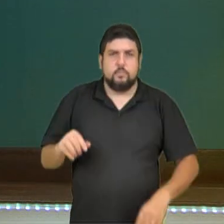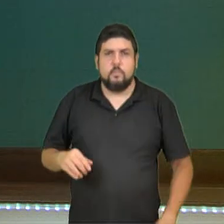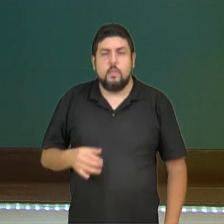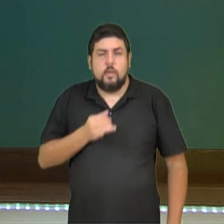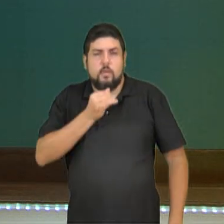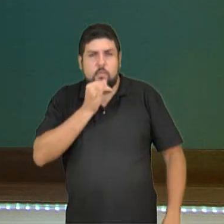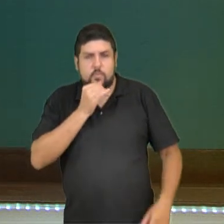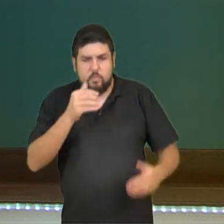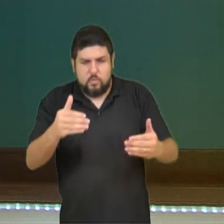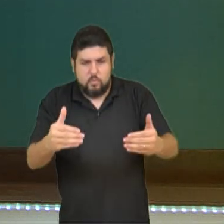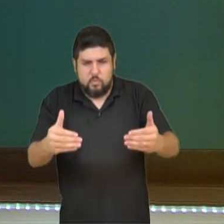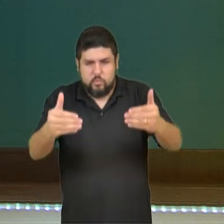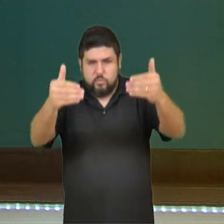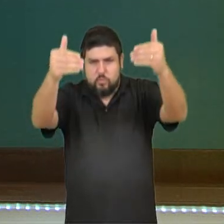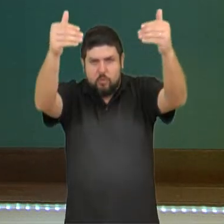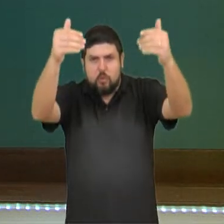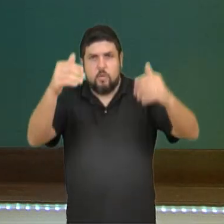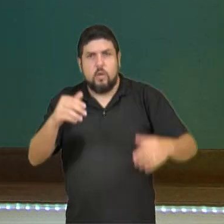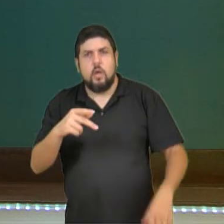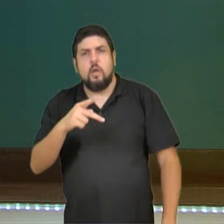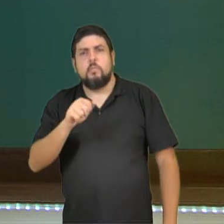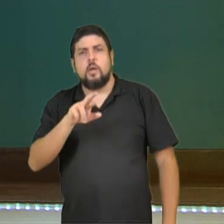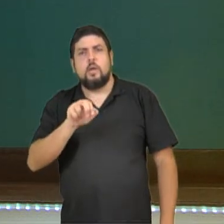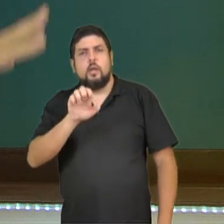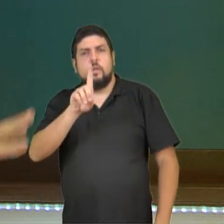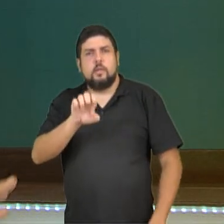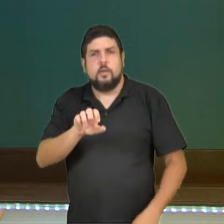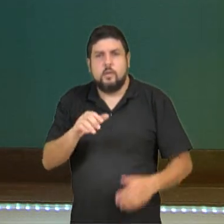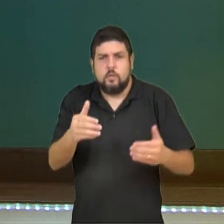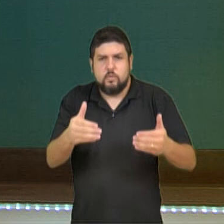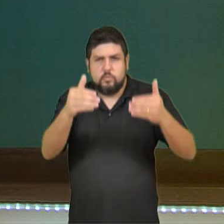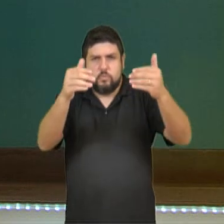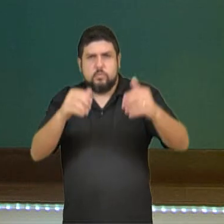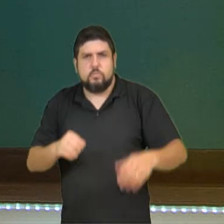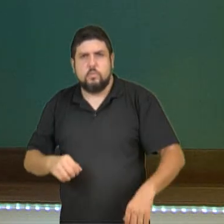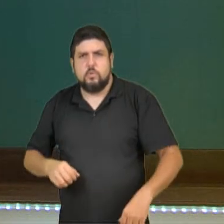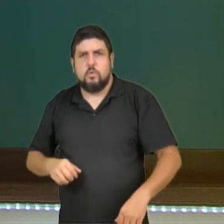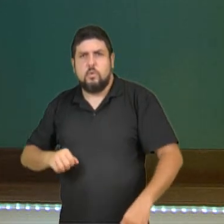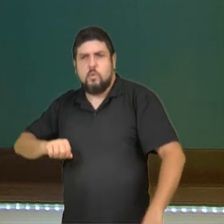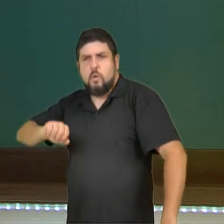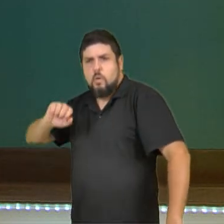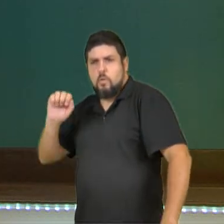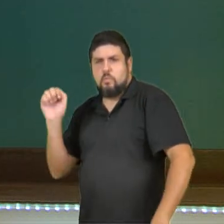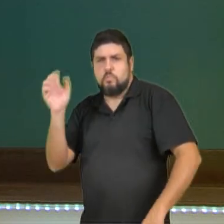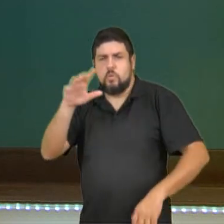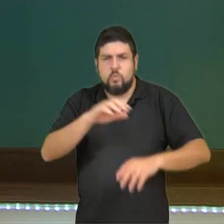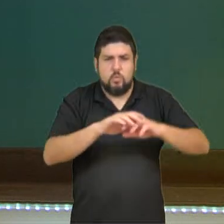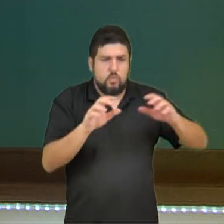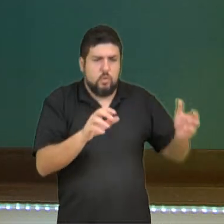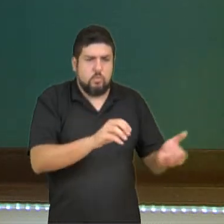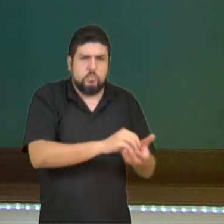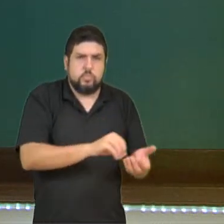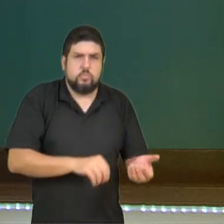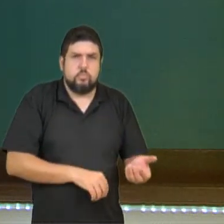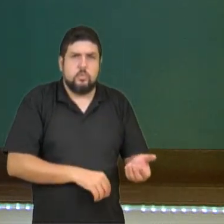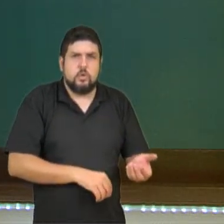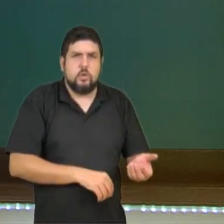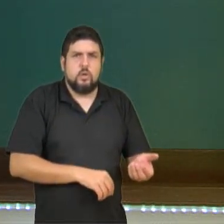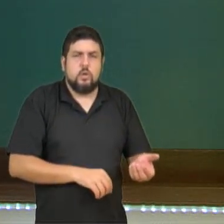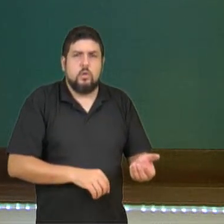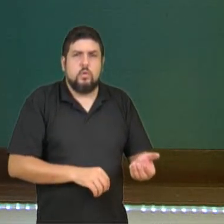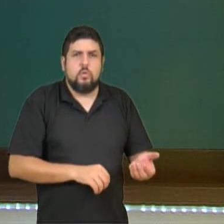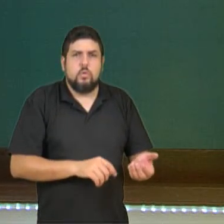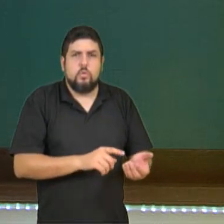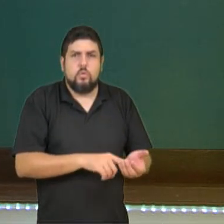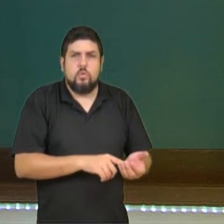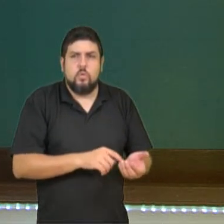minha frente, eu vou jogar essa bola na parede, eu vou pegar com uma mão, por exemplo, peguei com a esquerda, eu vou jogar para a direita e meu alvo vai